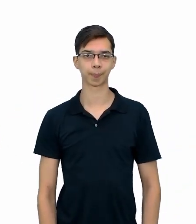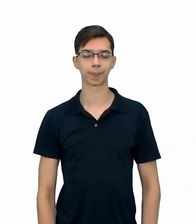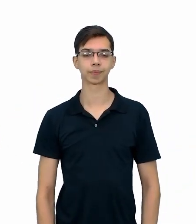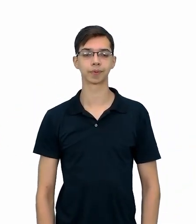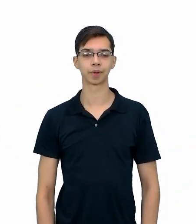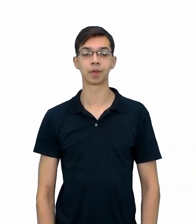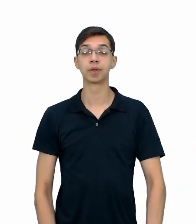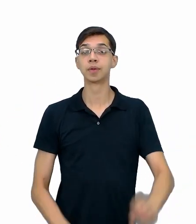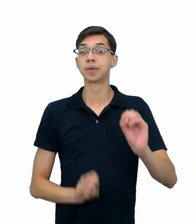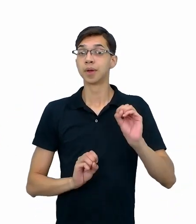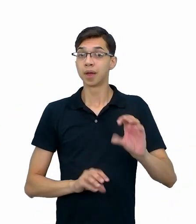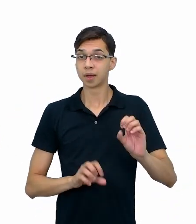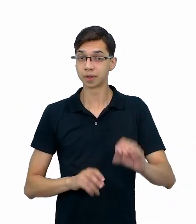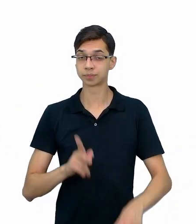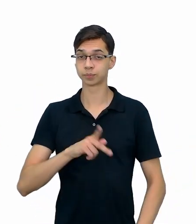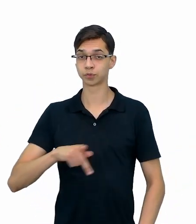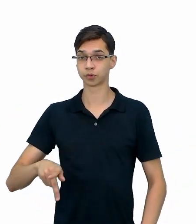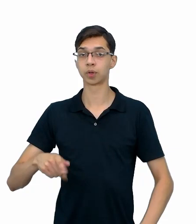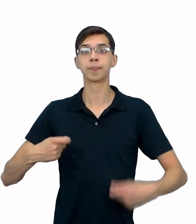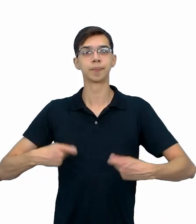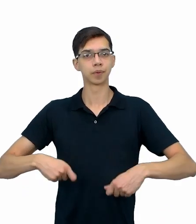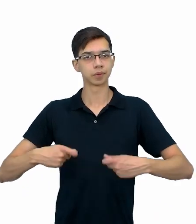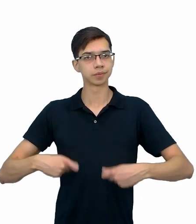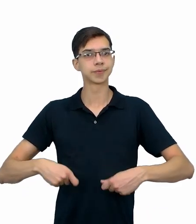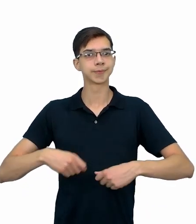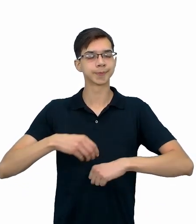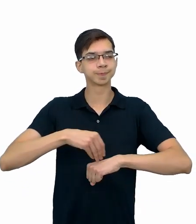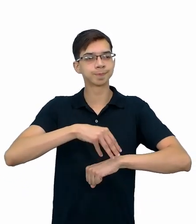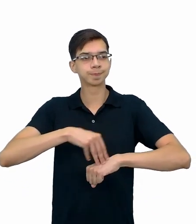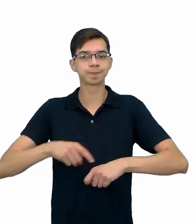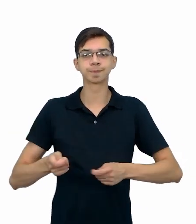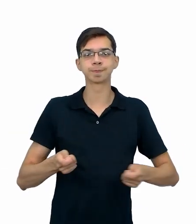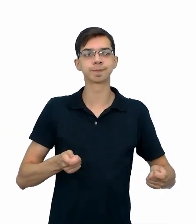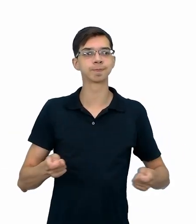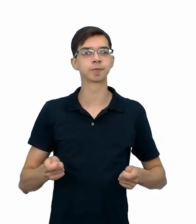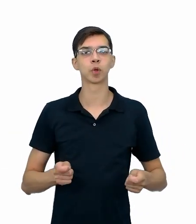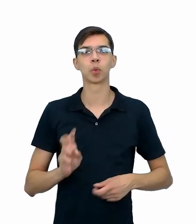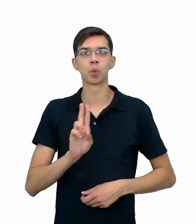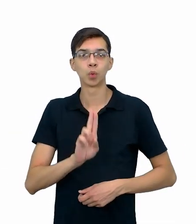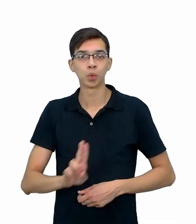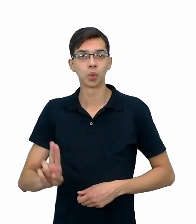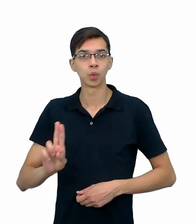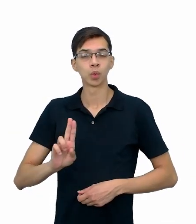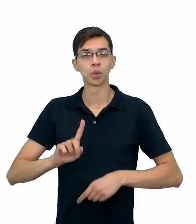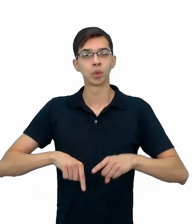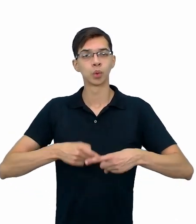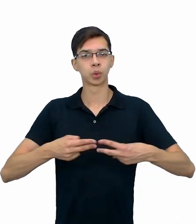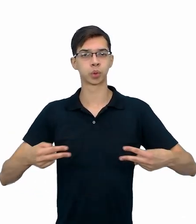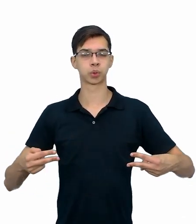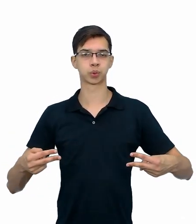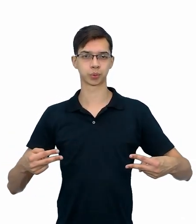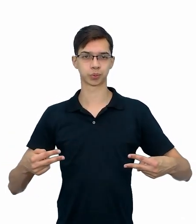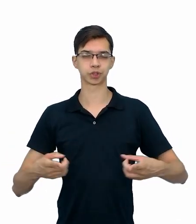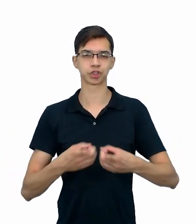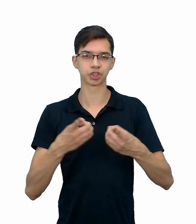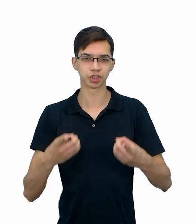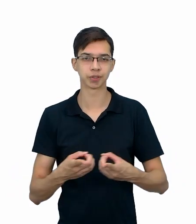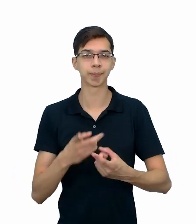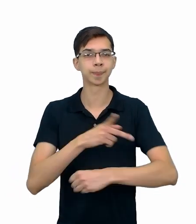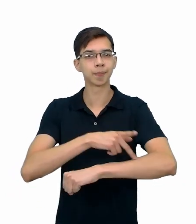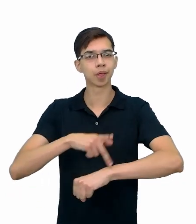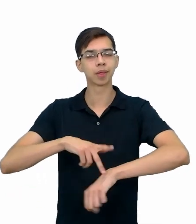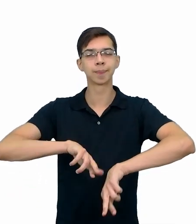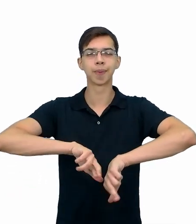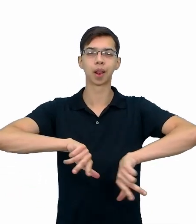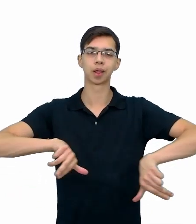mediação do professor e o uso de recursos pedagógicos, didáticos e tecnológicos variados. Isso vai depender, então,